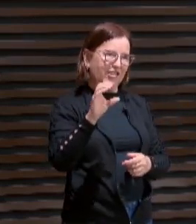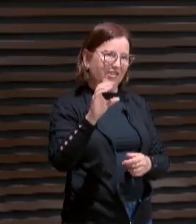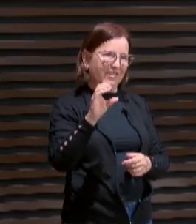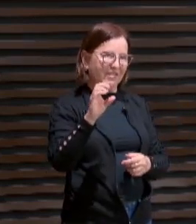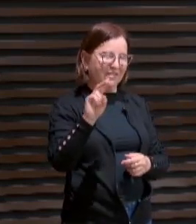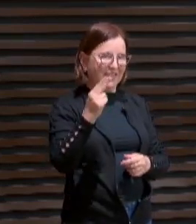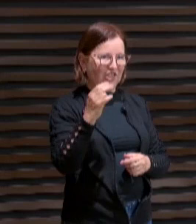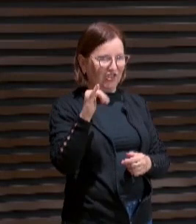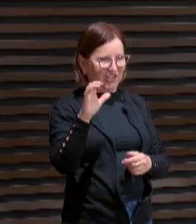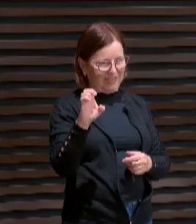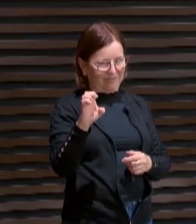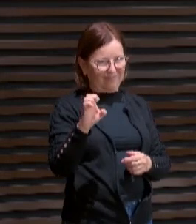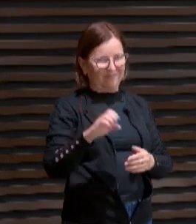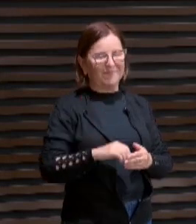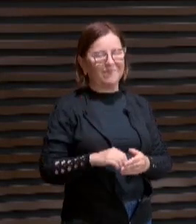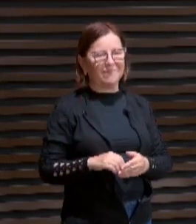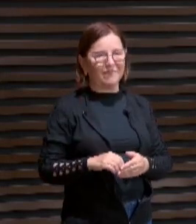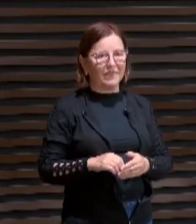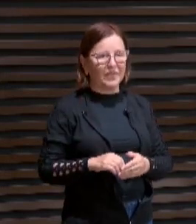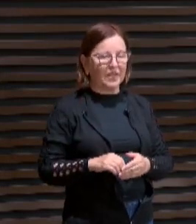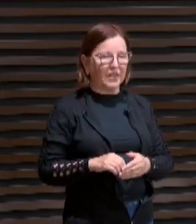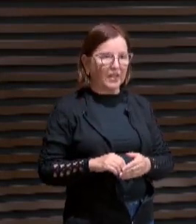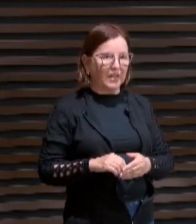sua doença e transtorno mental.